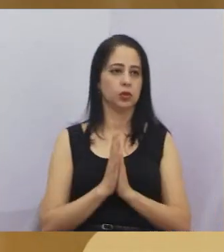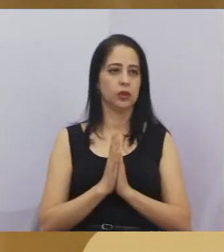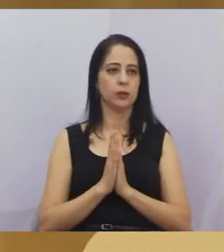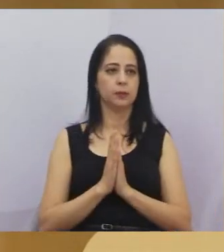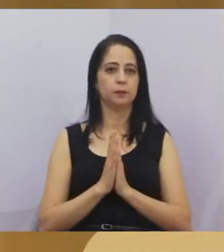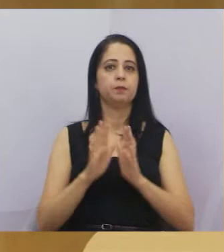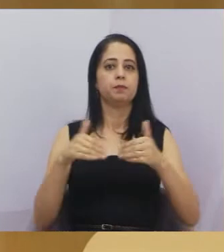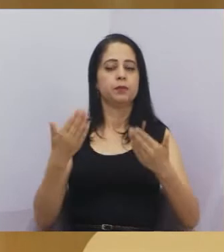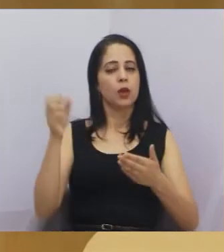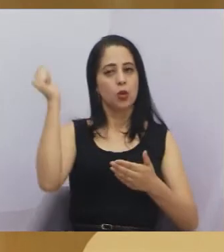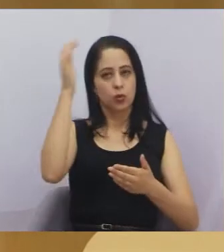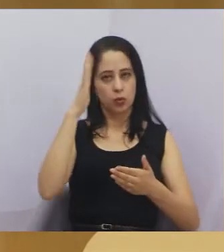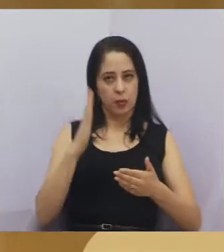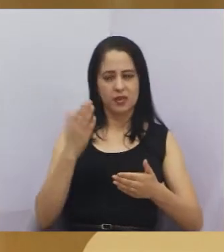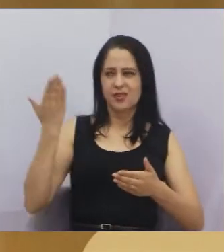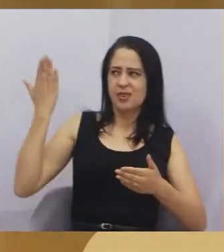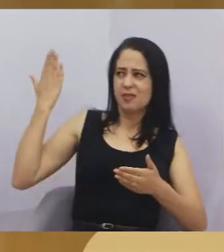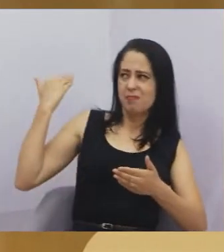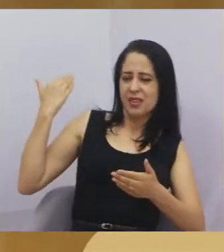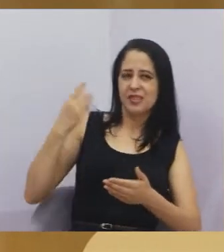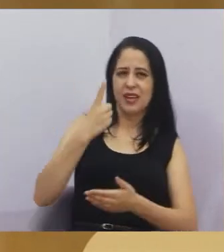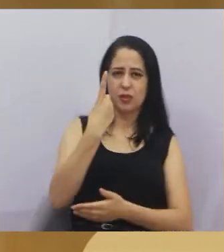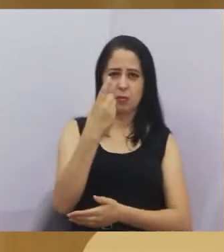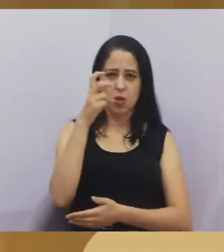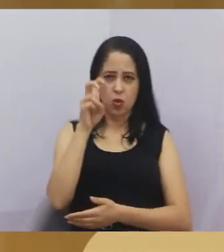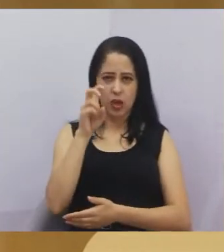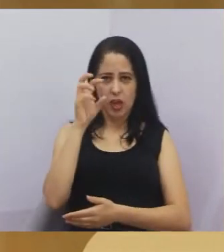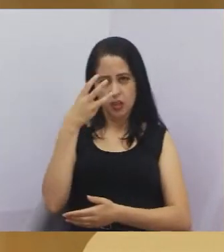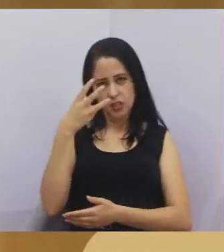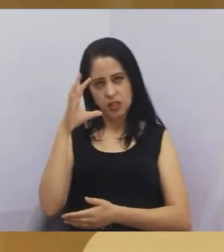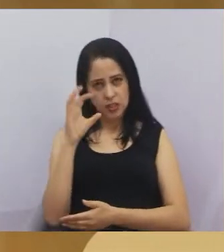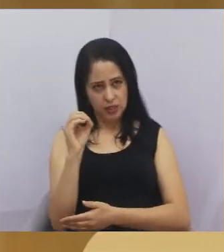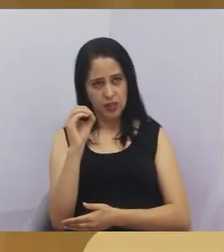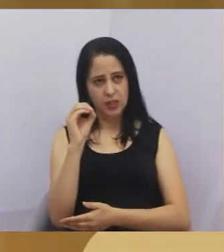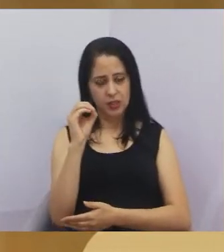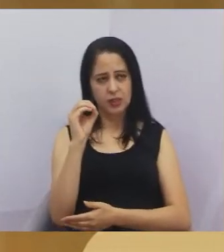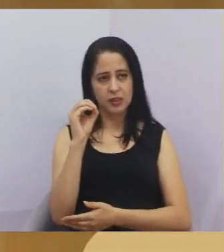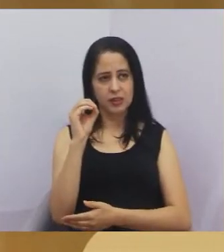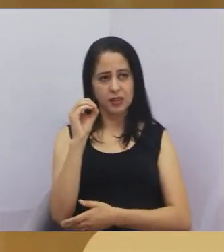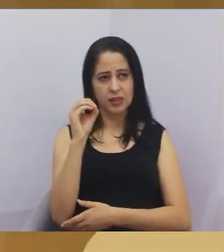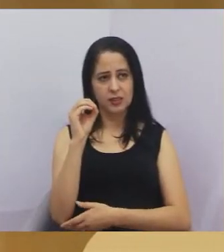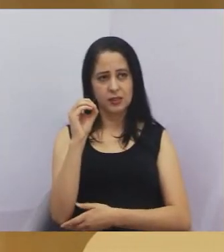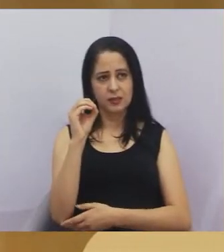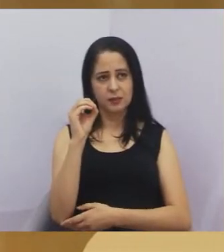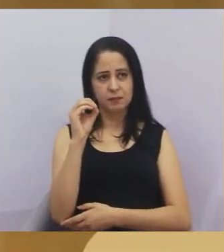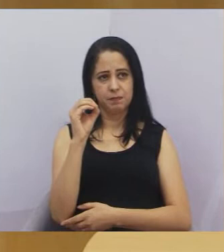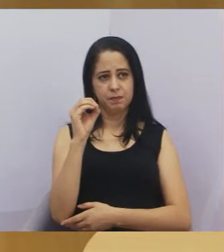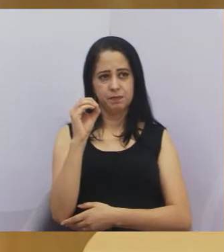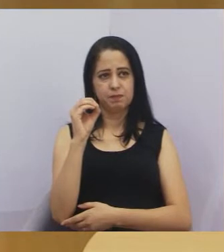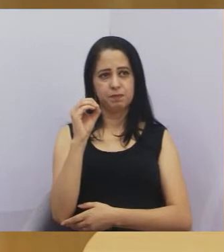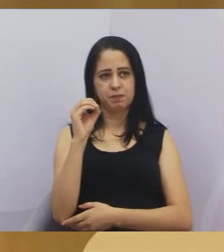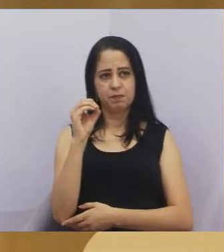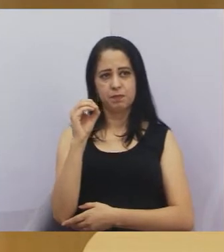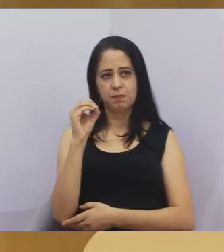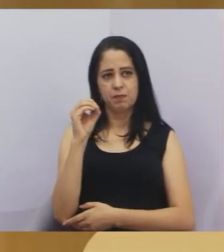historicamente, nosso país foi colonizado em 1530 para atender a demanda por mão de obra na